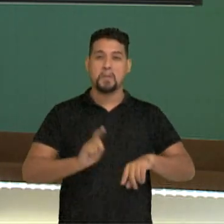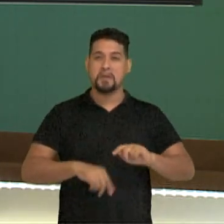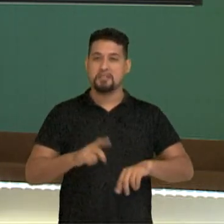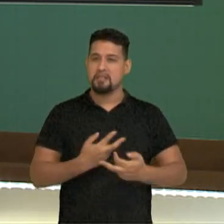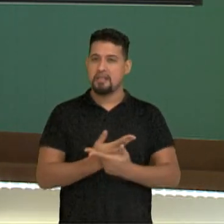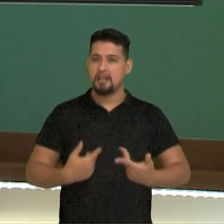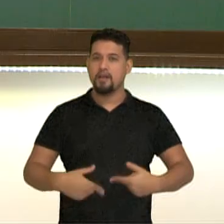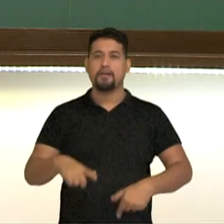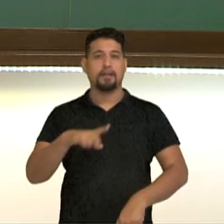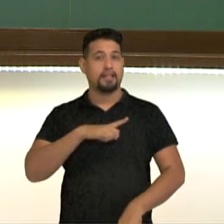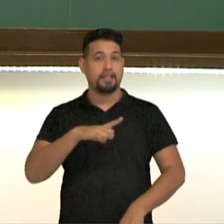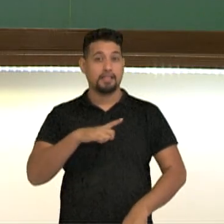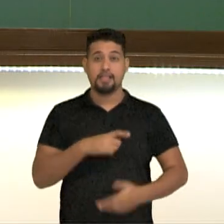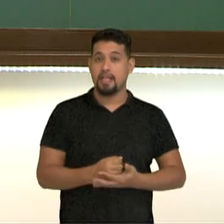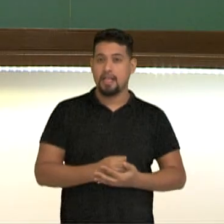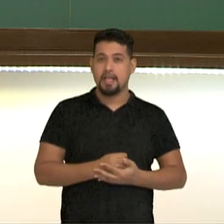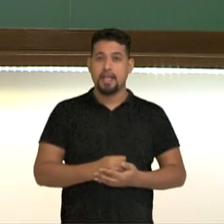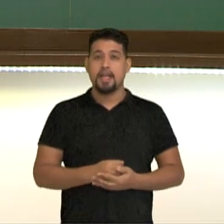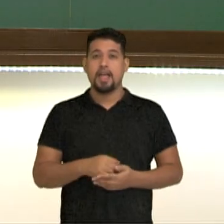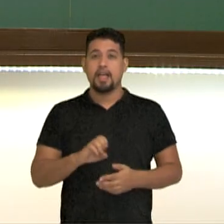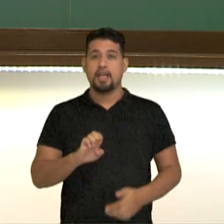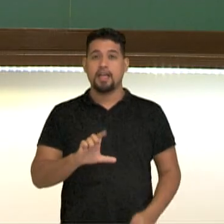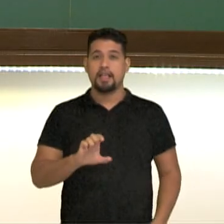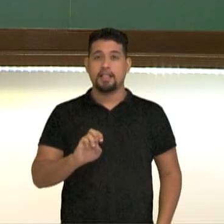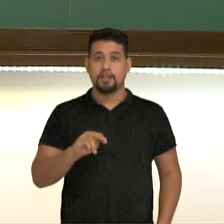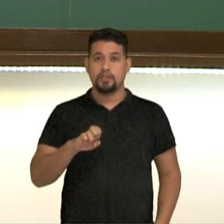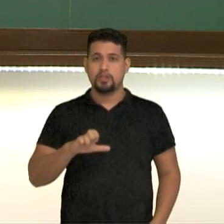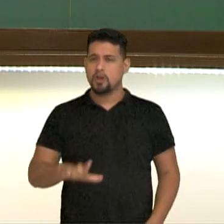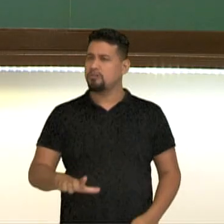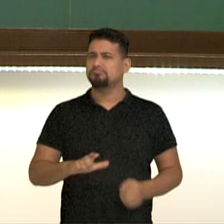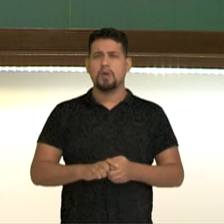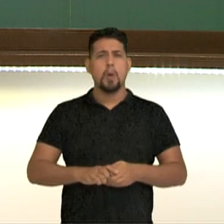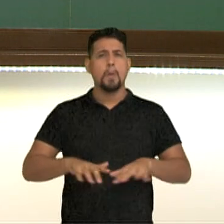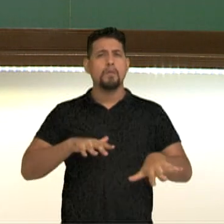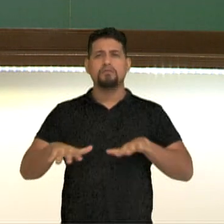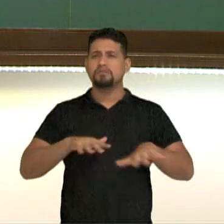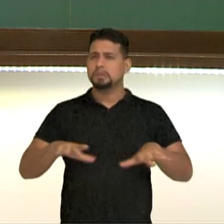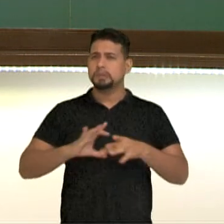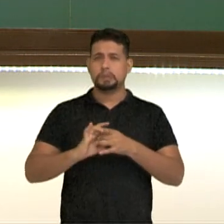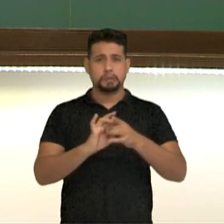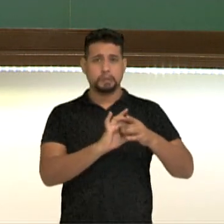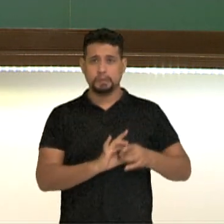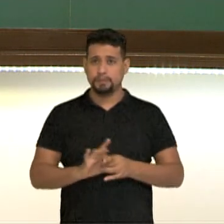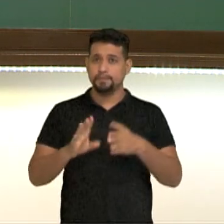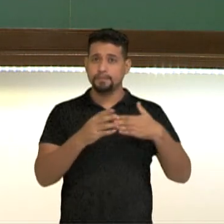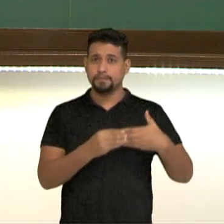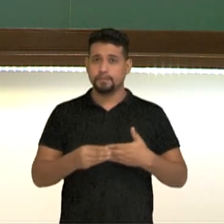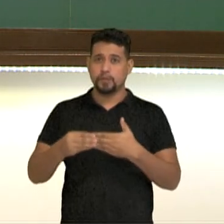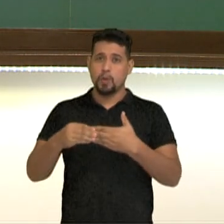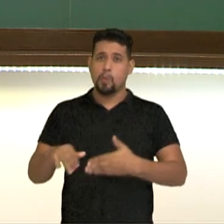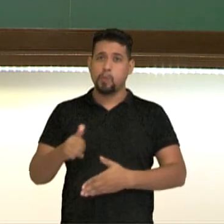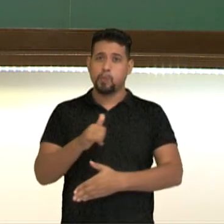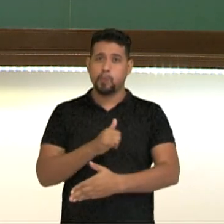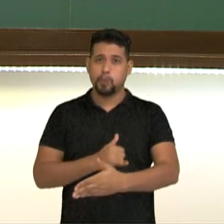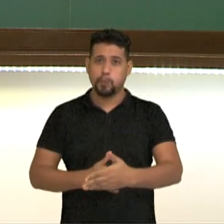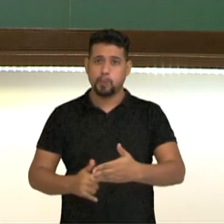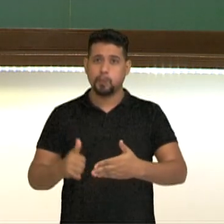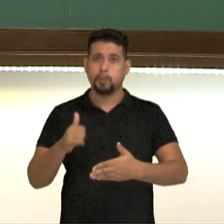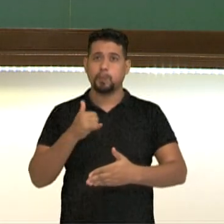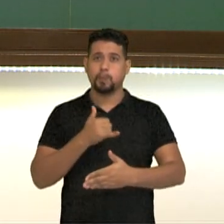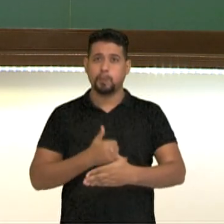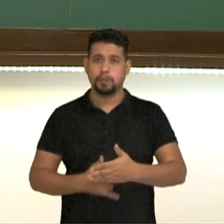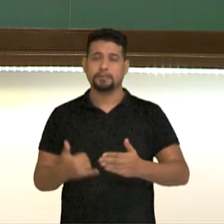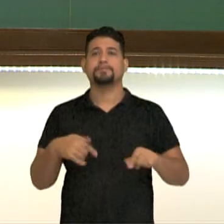materiais que possuem elétrons com liberdade de movimento. Tá? Isso é um condutor. A estrutura atômica se dá de tal